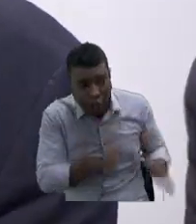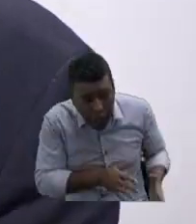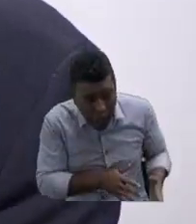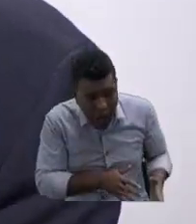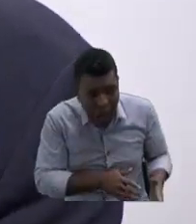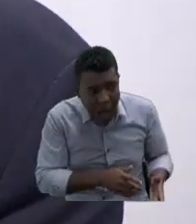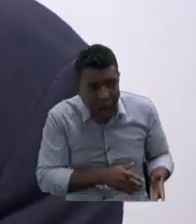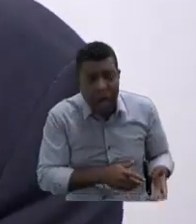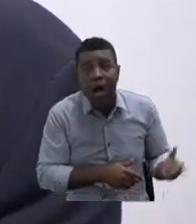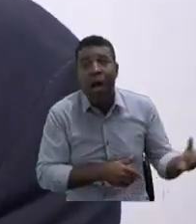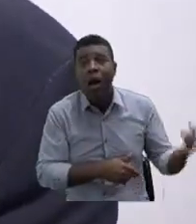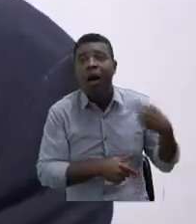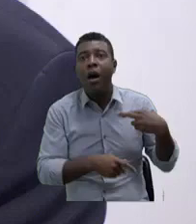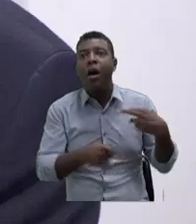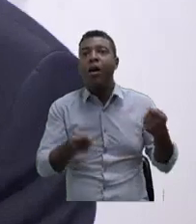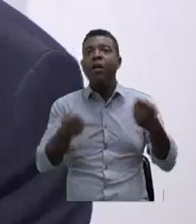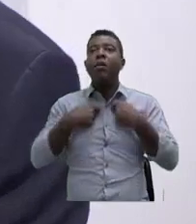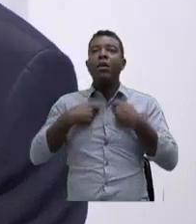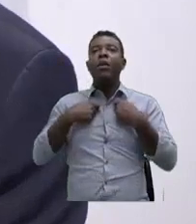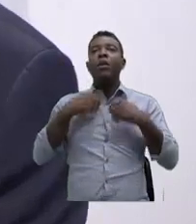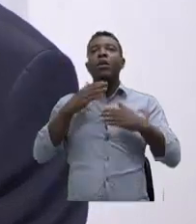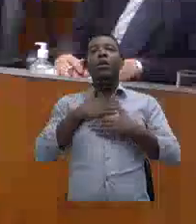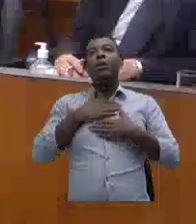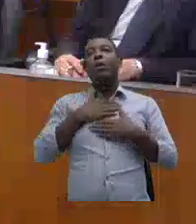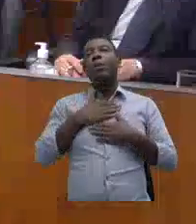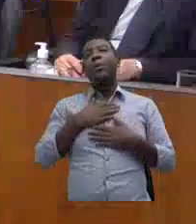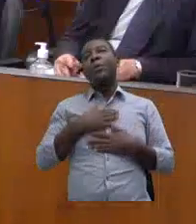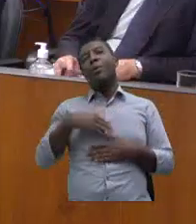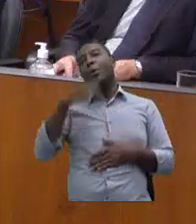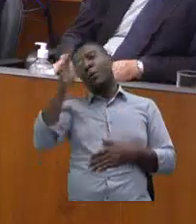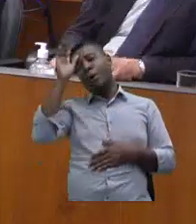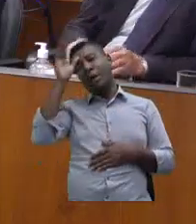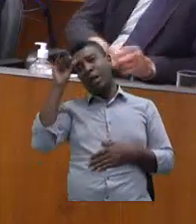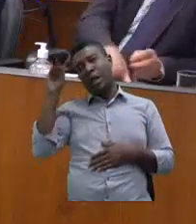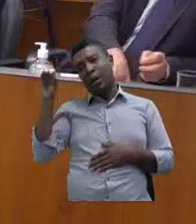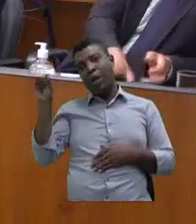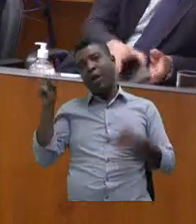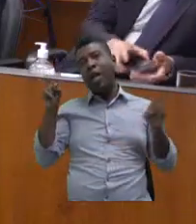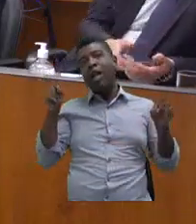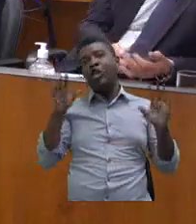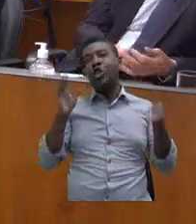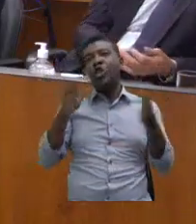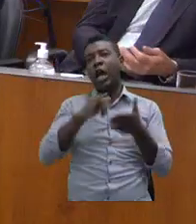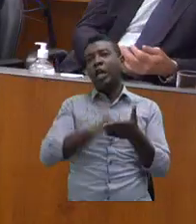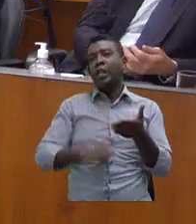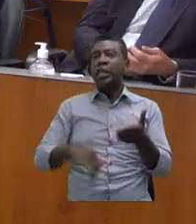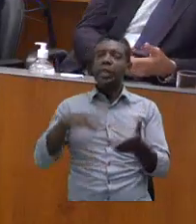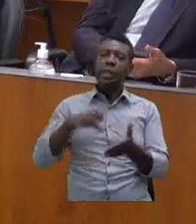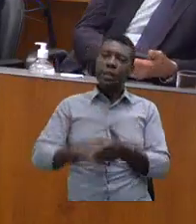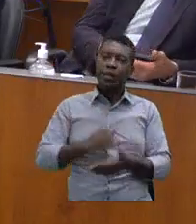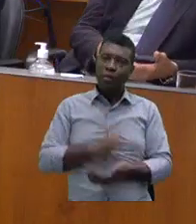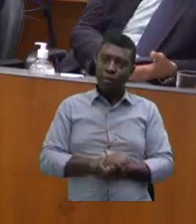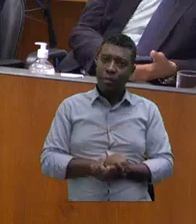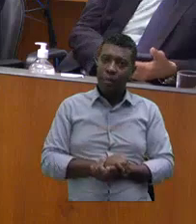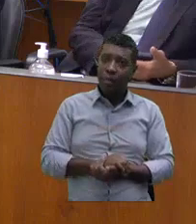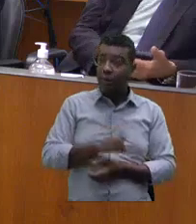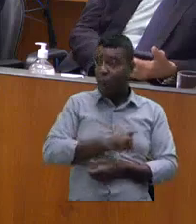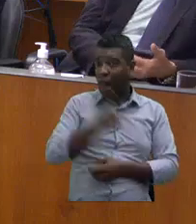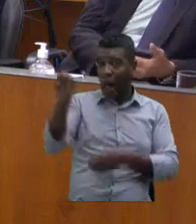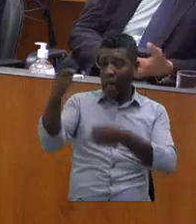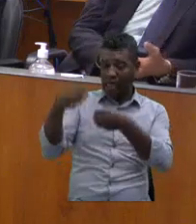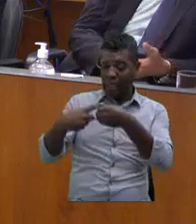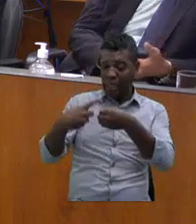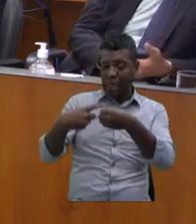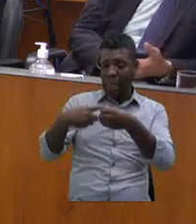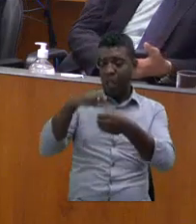inscreveu. E aí eu peguei o secretário Leônidas, isso lá ainda em João Pinheiro, numa parada para o almoço, e